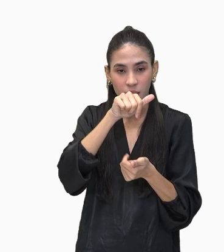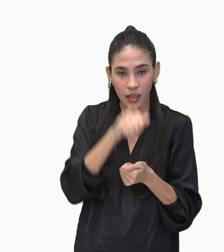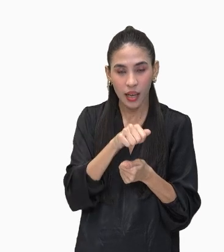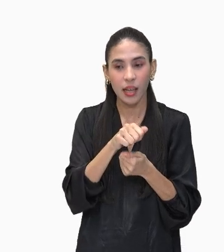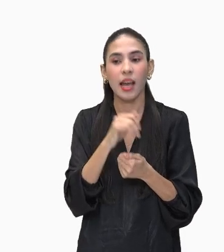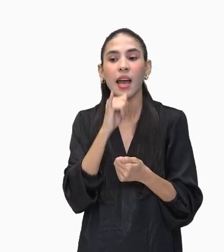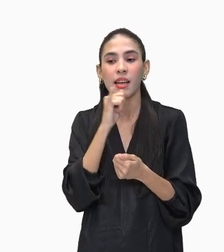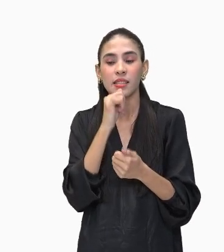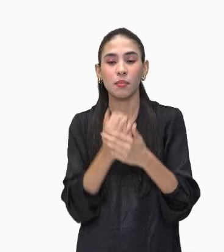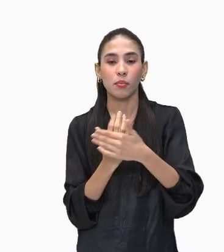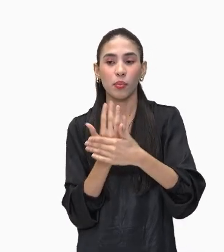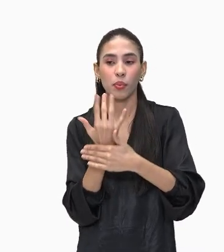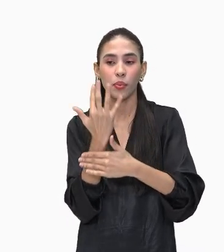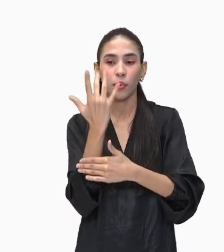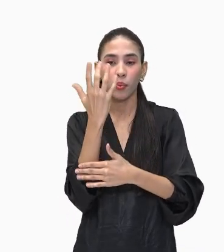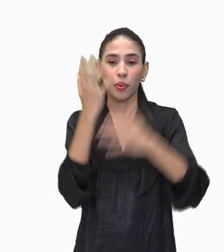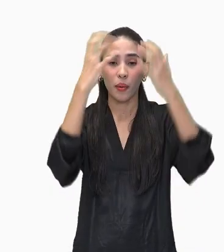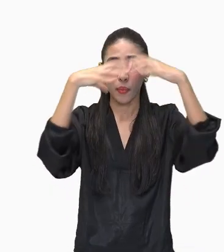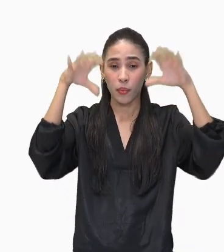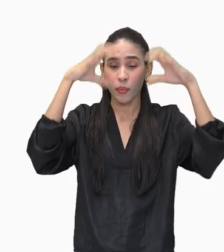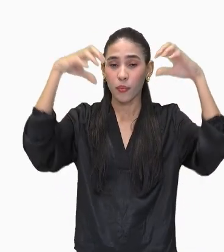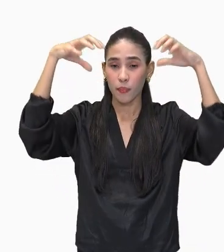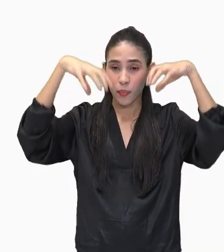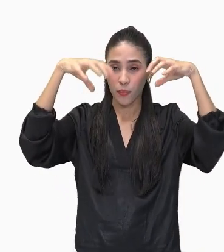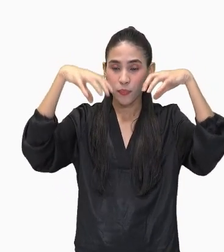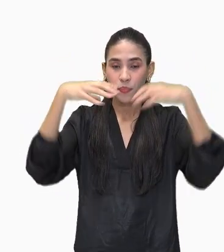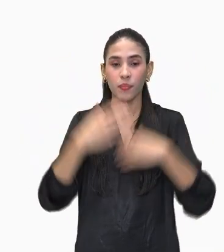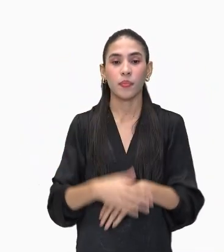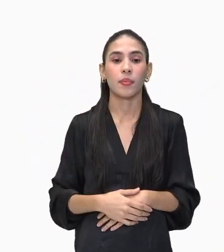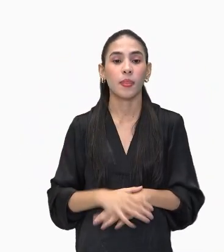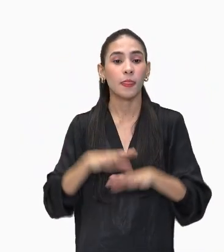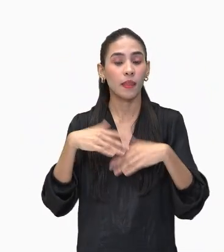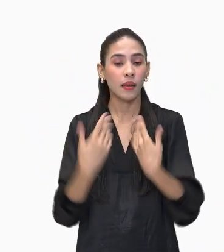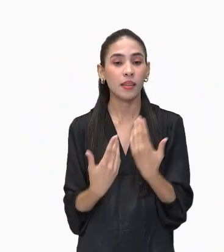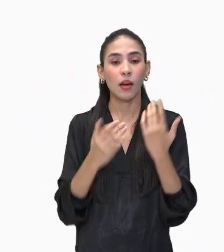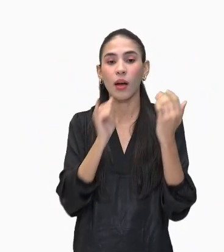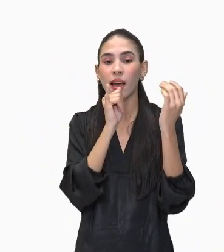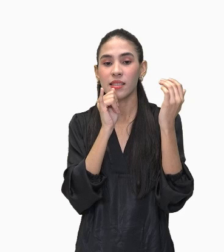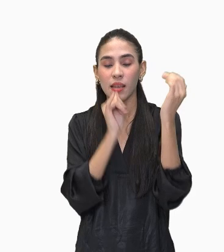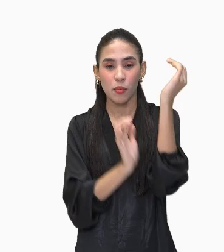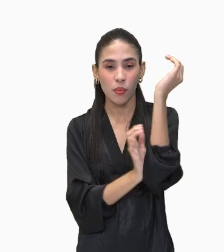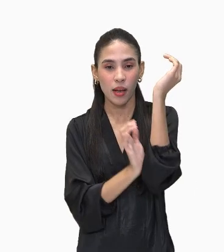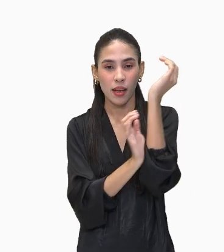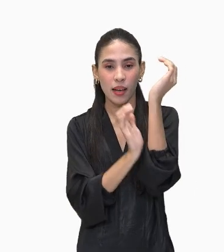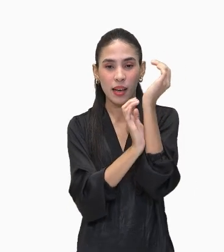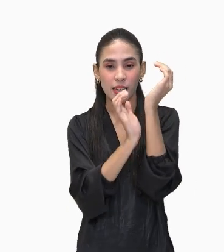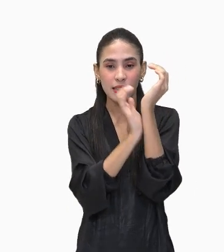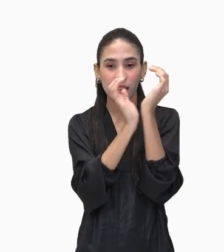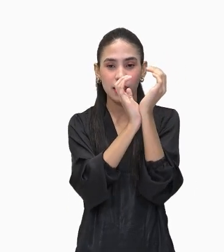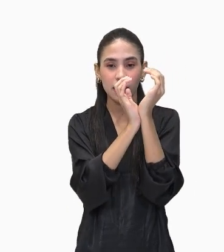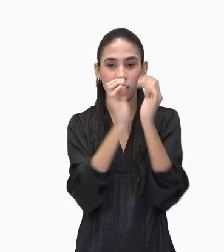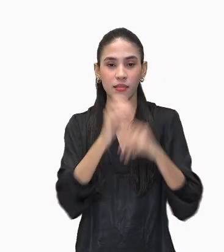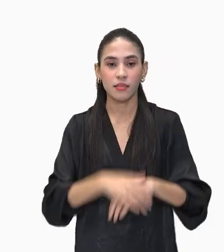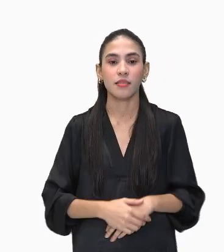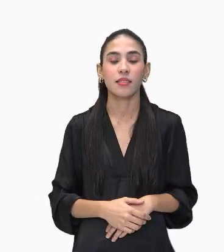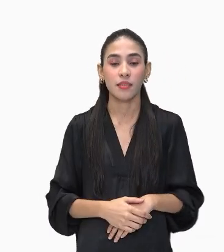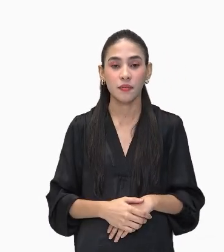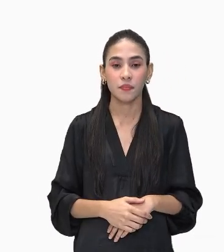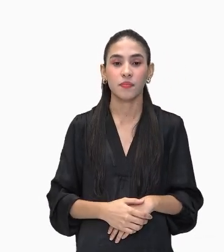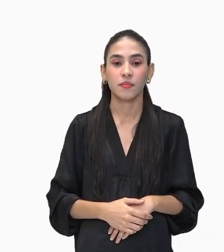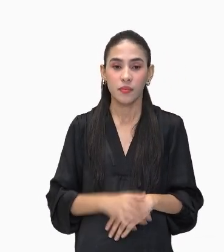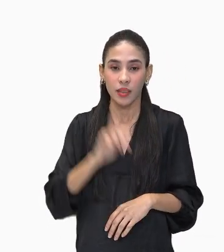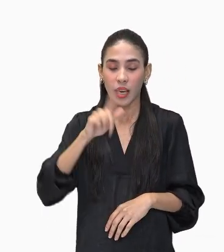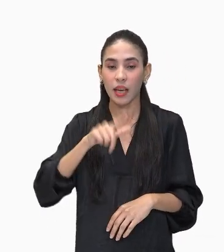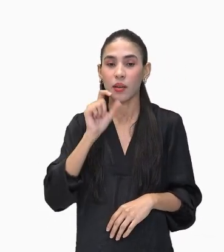pode ser chuva, principalmente. Então, essa acidez, né, que vem aí